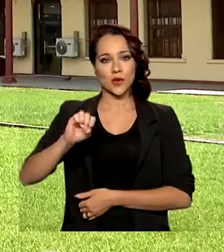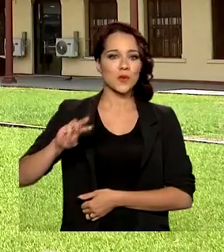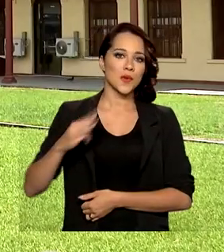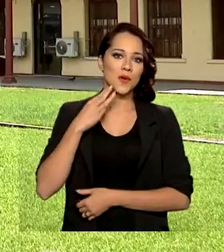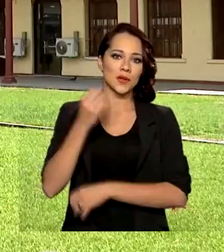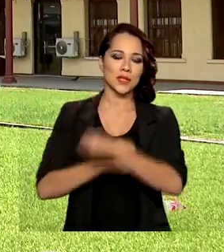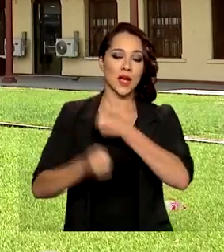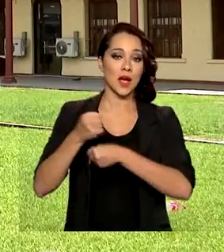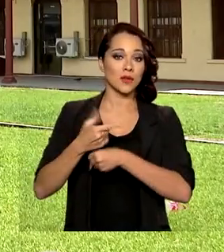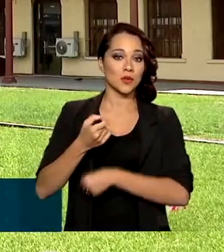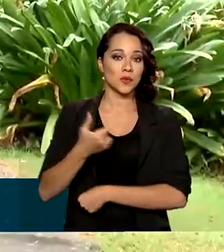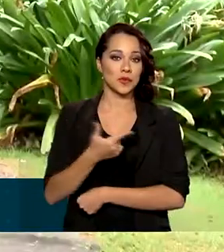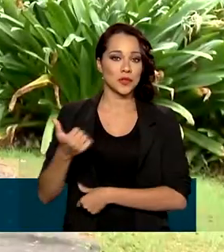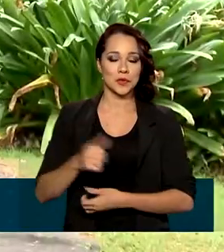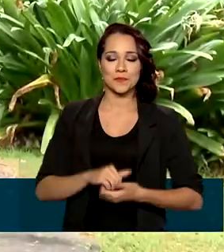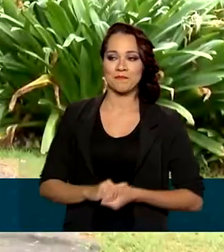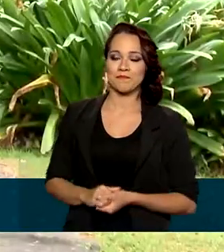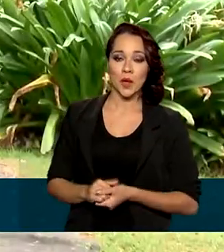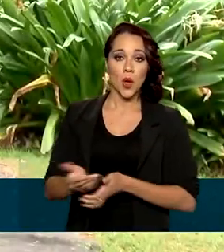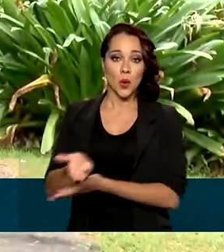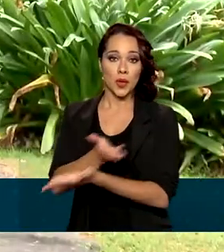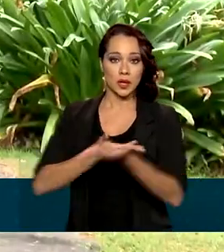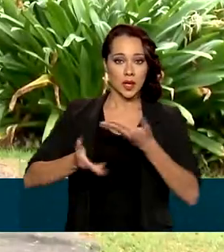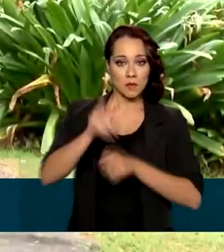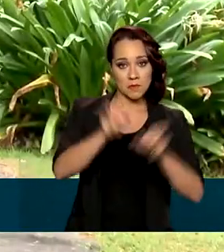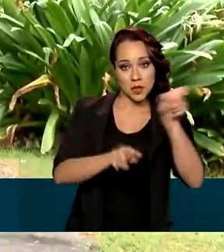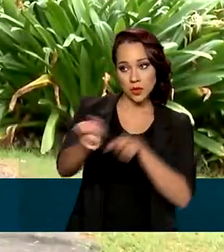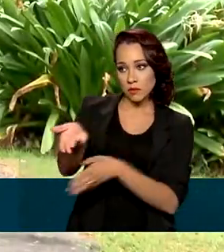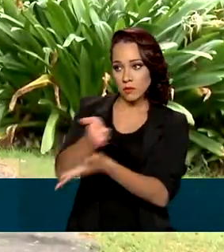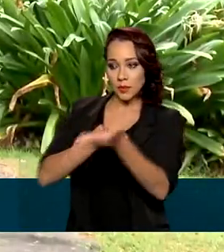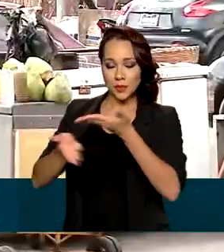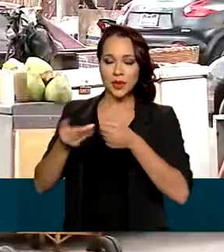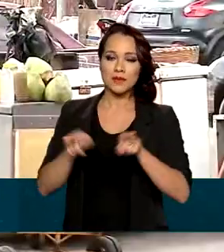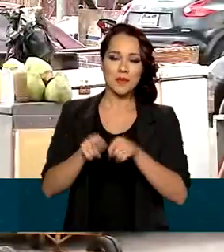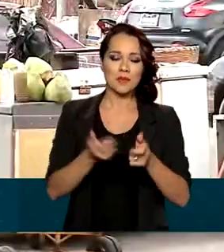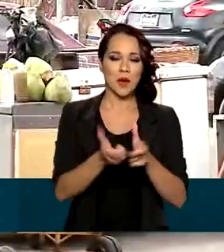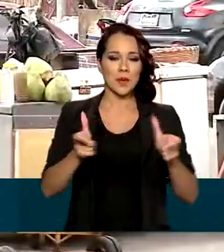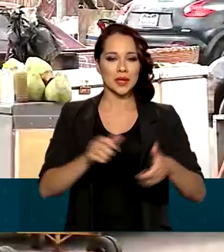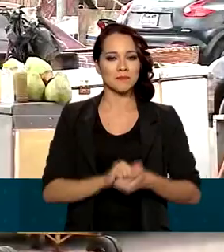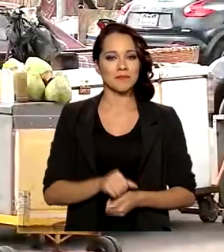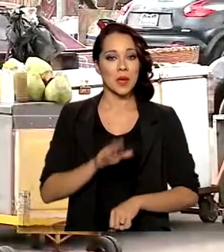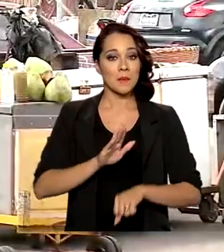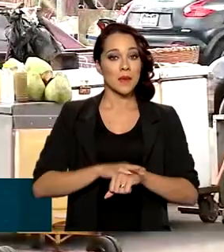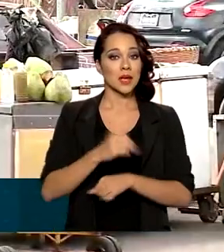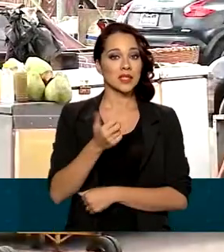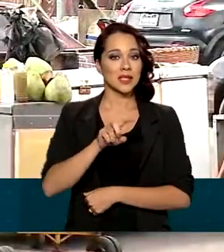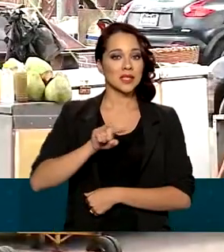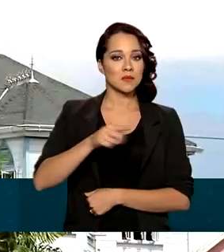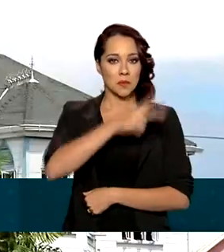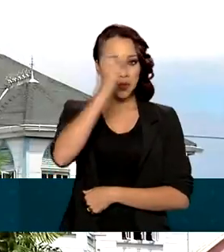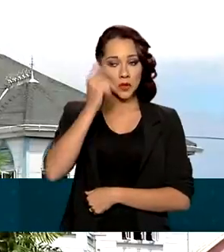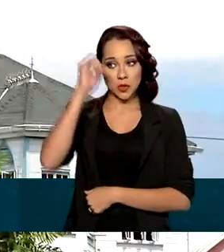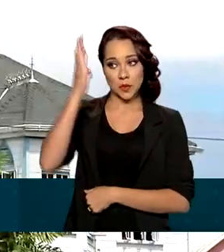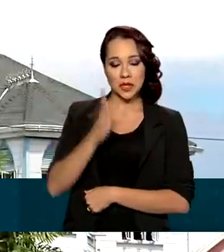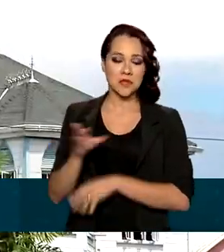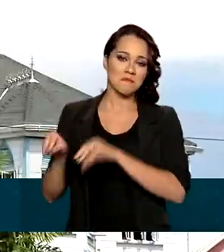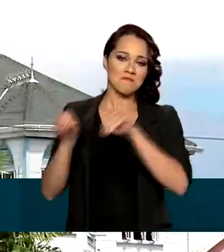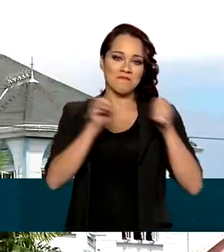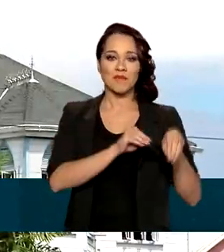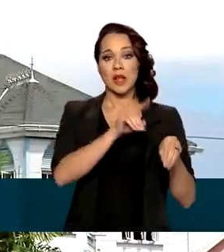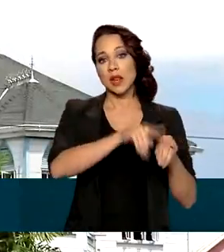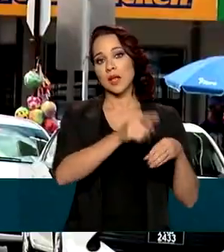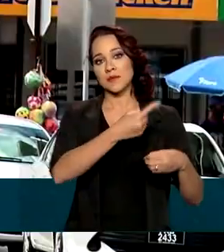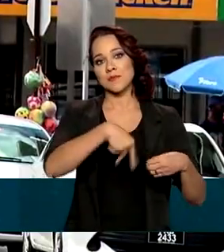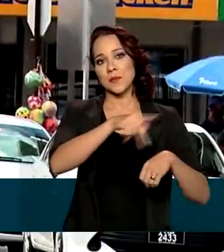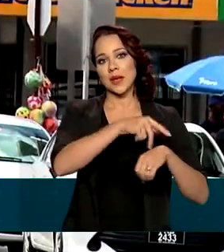em 2021. O intercâmbio de pessoas também cresce. Mais de 15 mil brasileiros moram atualmente